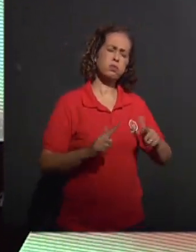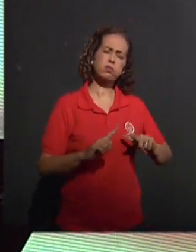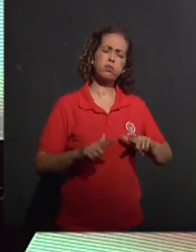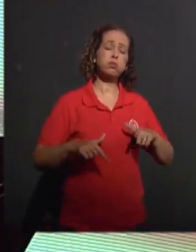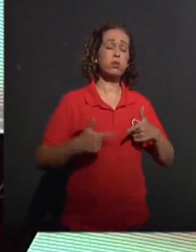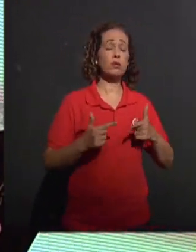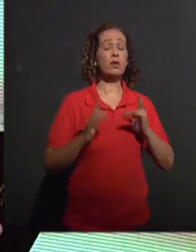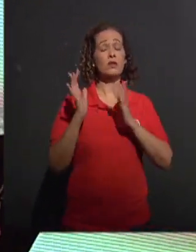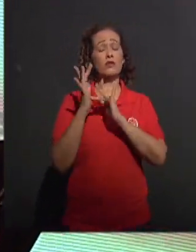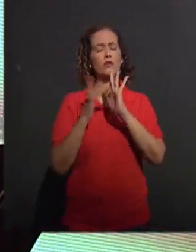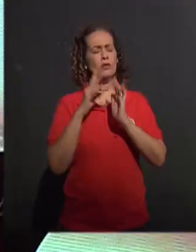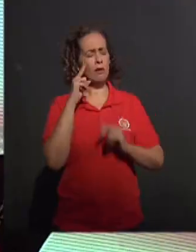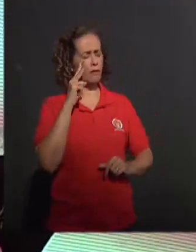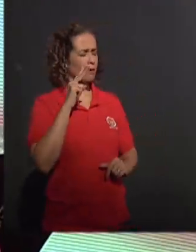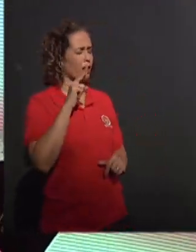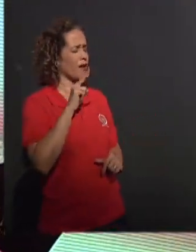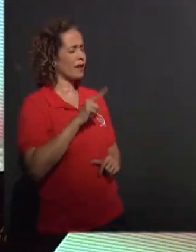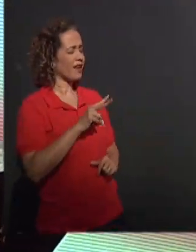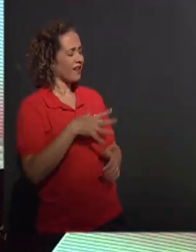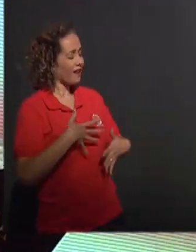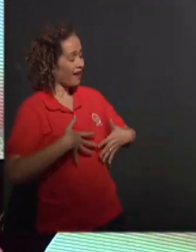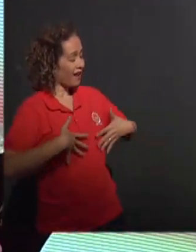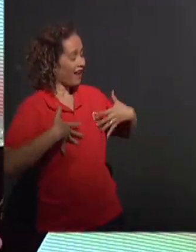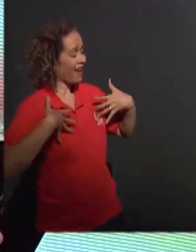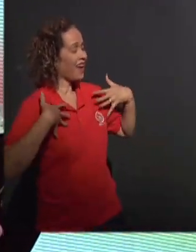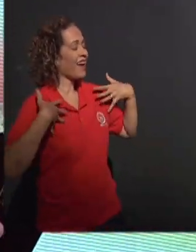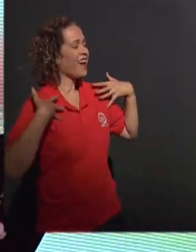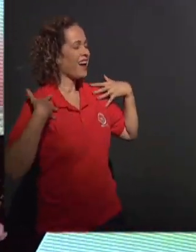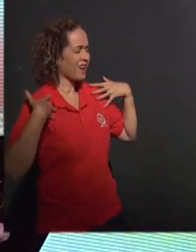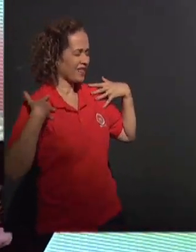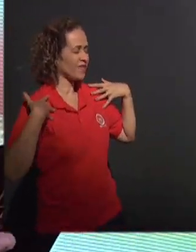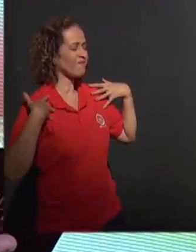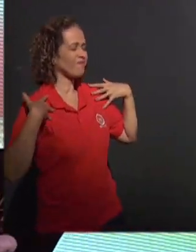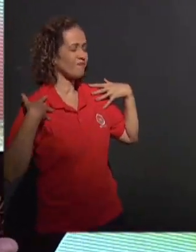Jesus. E o Senhor se alegraria.